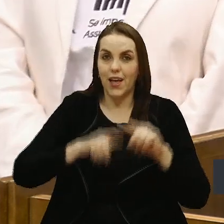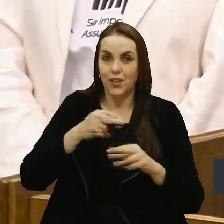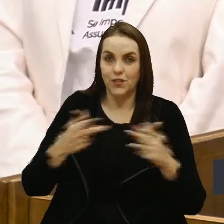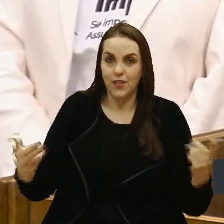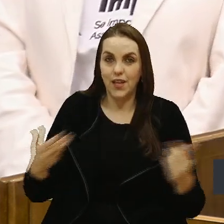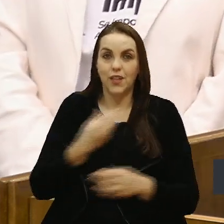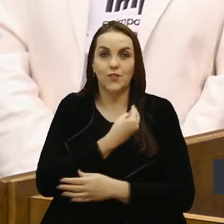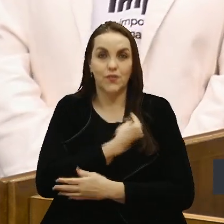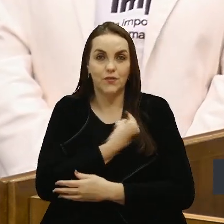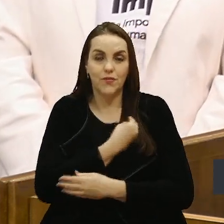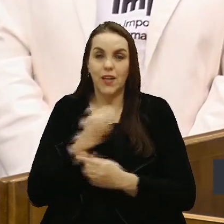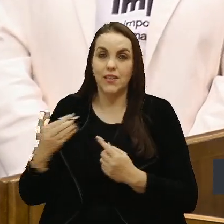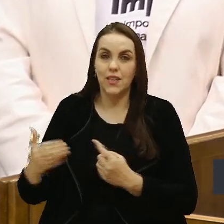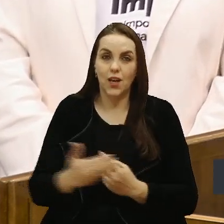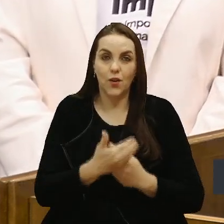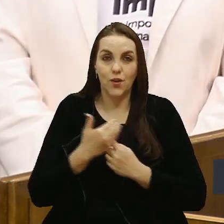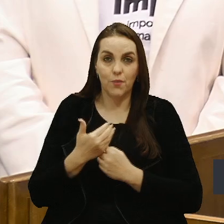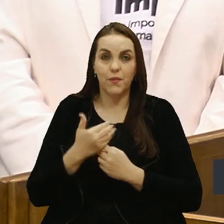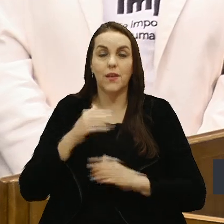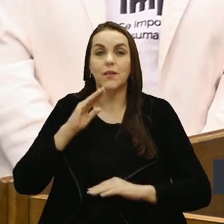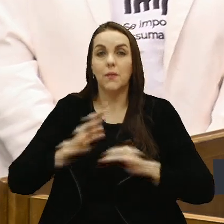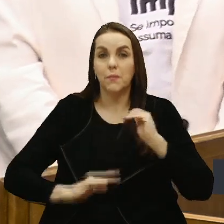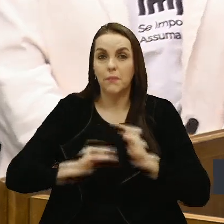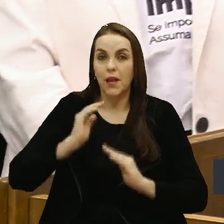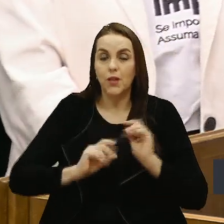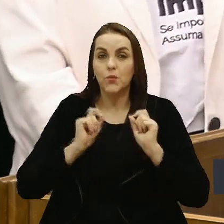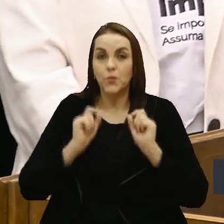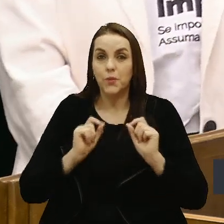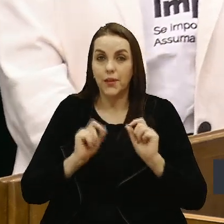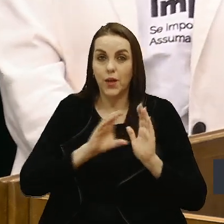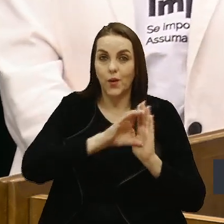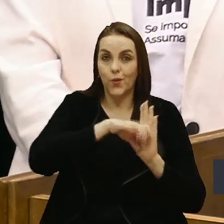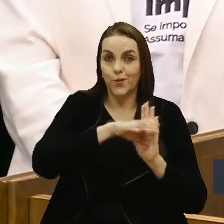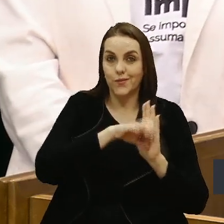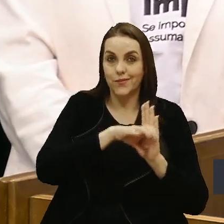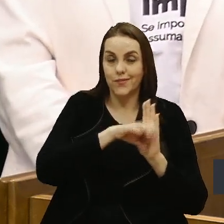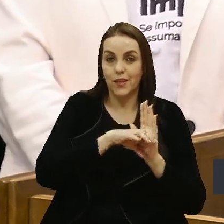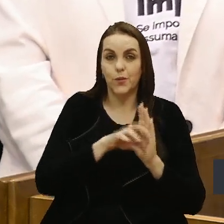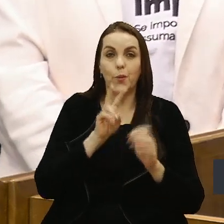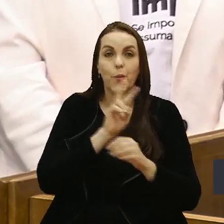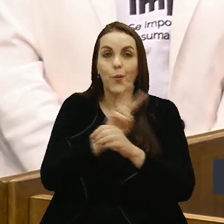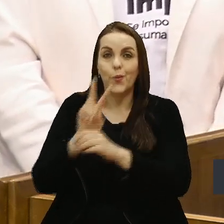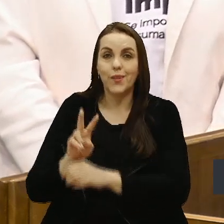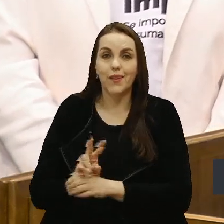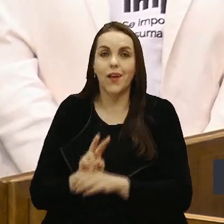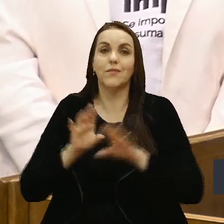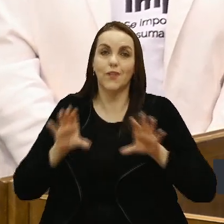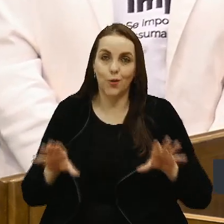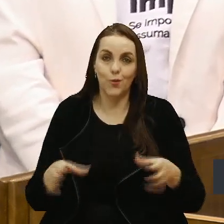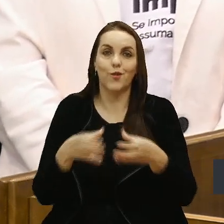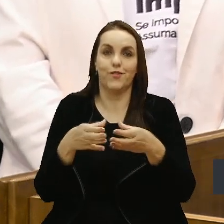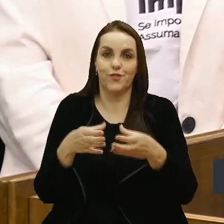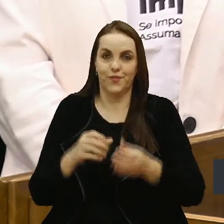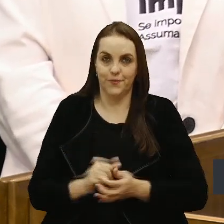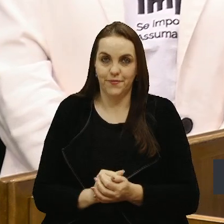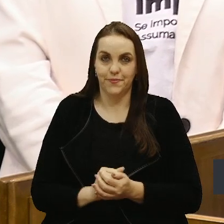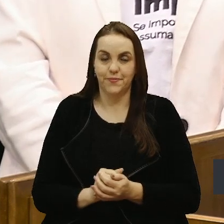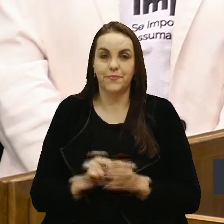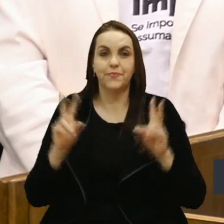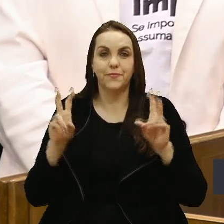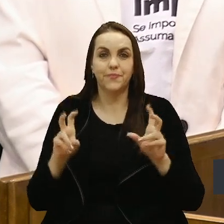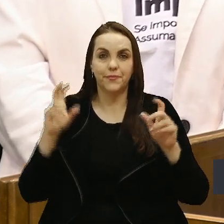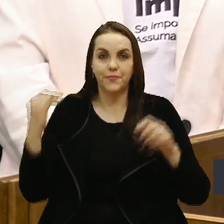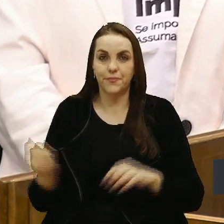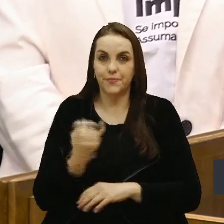vivências de acolhimento que colocam em prática o conceito de que cuidar é coletivo. Vamos abordar temas essenciais,